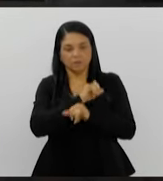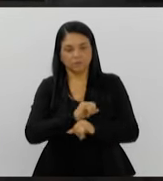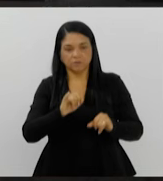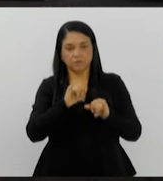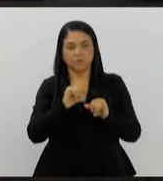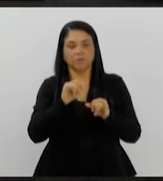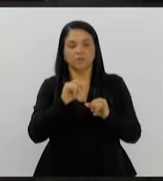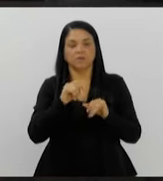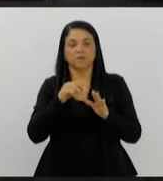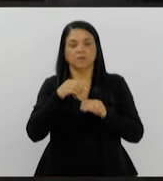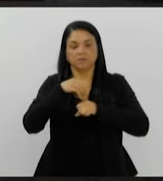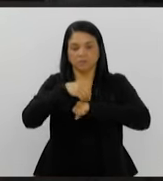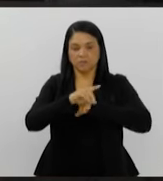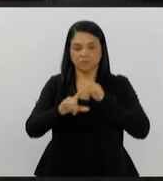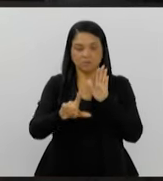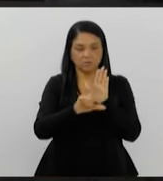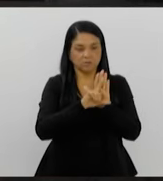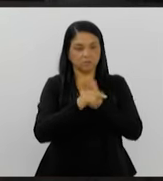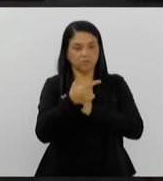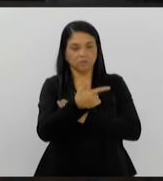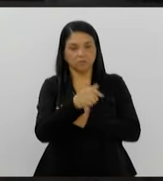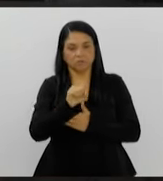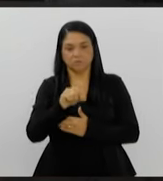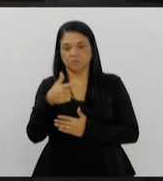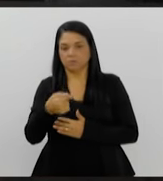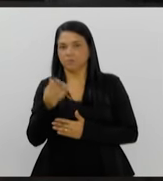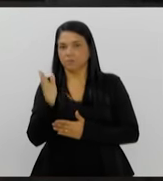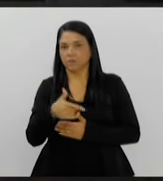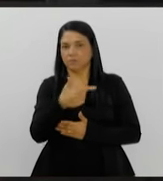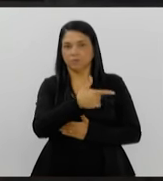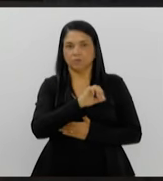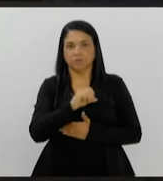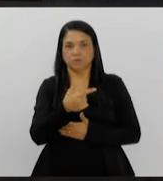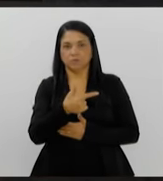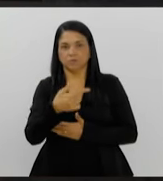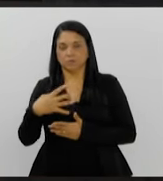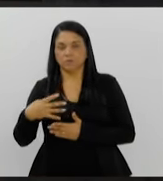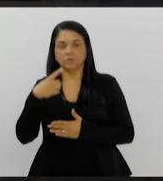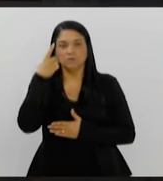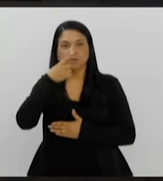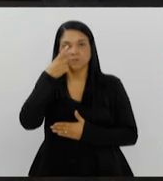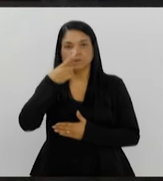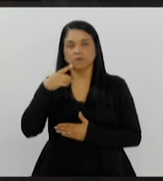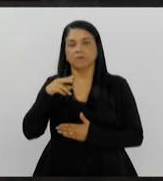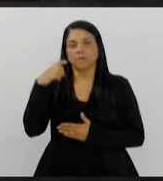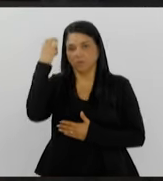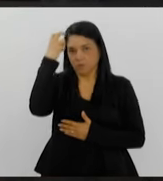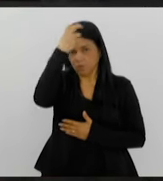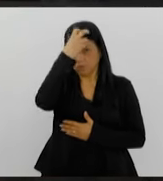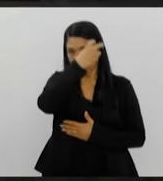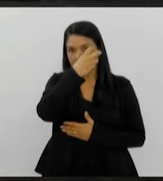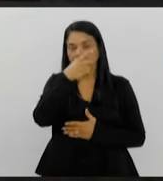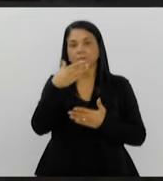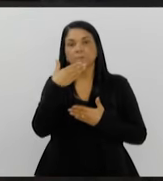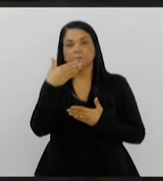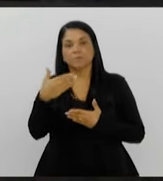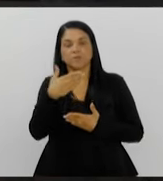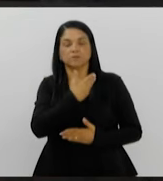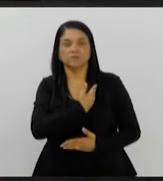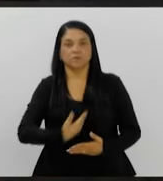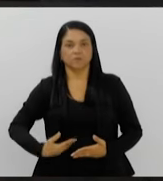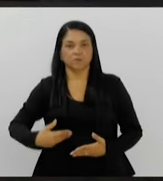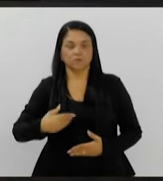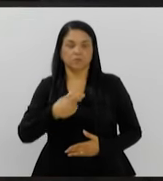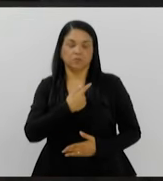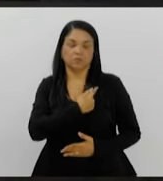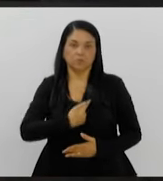anuncio indicação Legislativa número 287 de 24 de autoria da deputada Verônica Lima solicita ao excelentíssimo